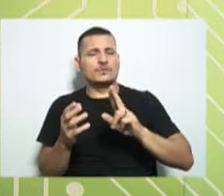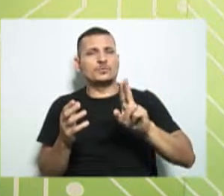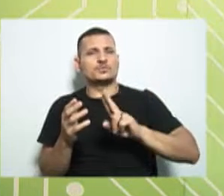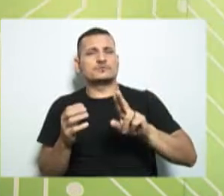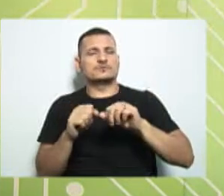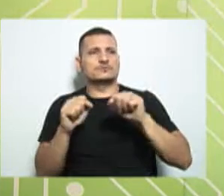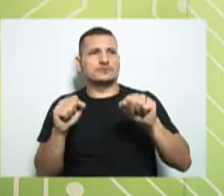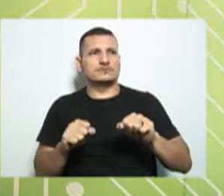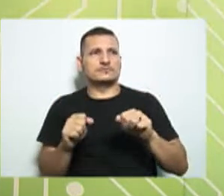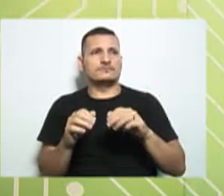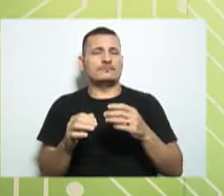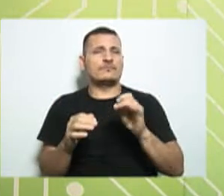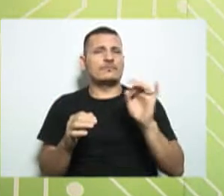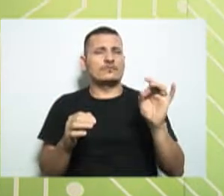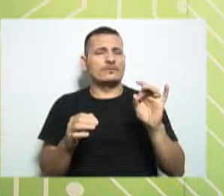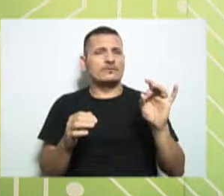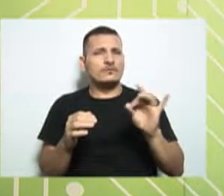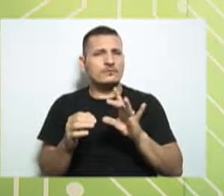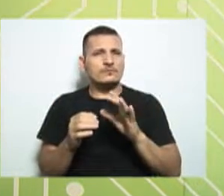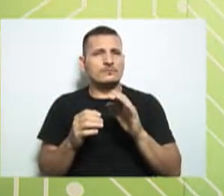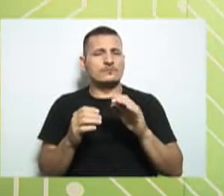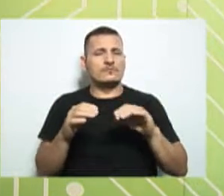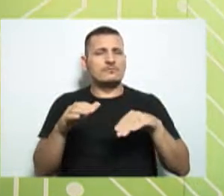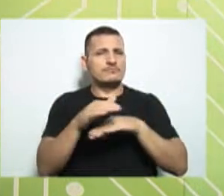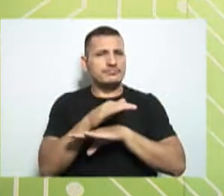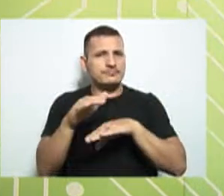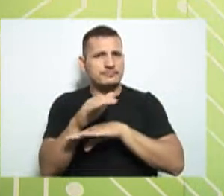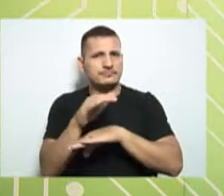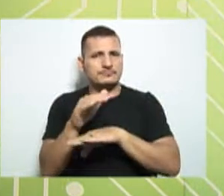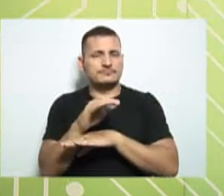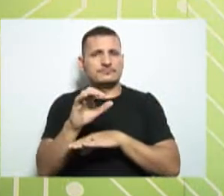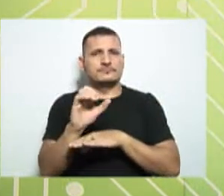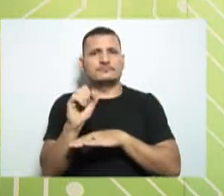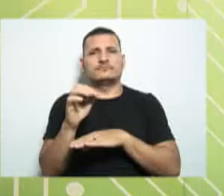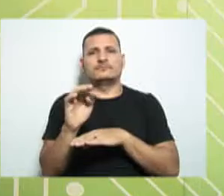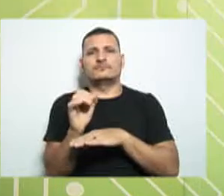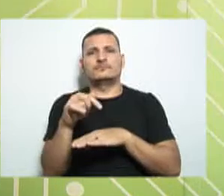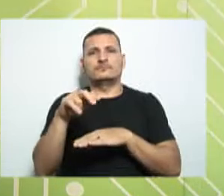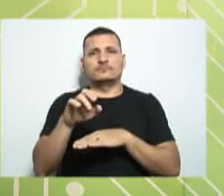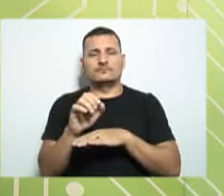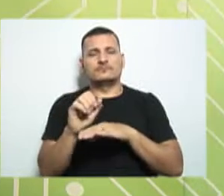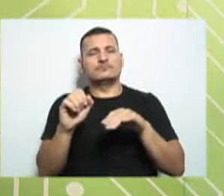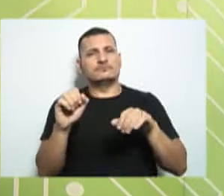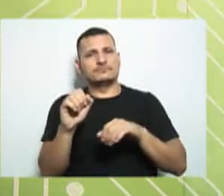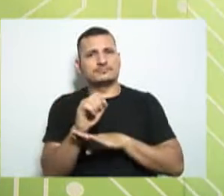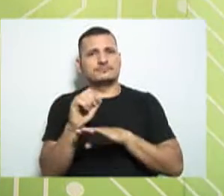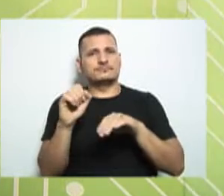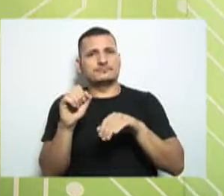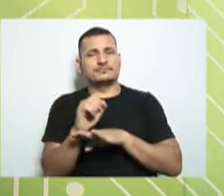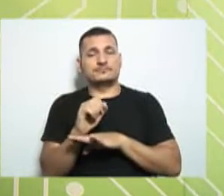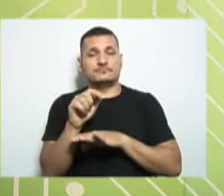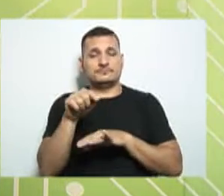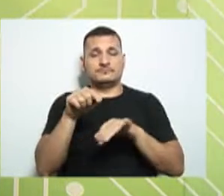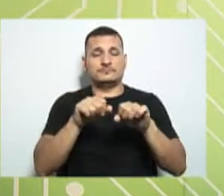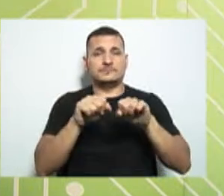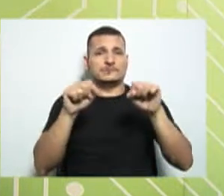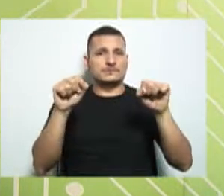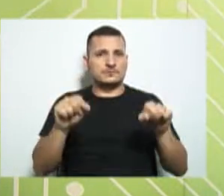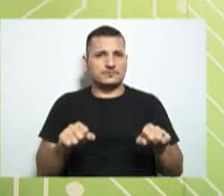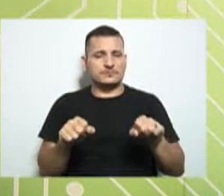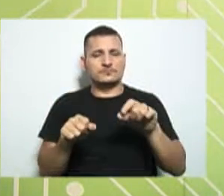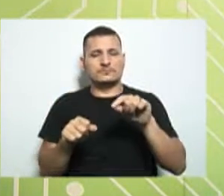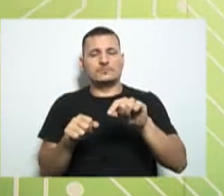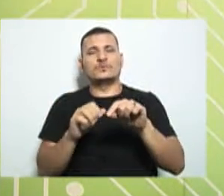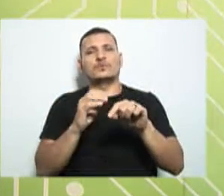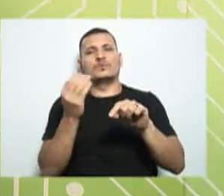entrada, cada mercadoria que entra no supermercado, quando dá a entrada no sistema, automaticamente já colocam a data